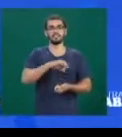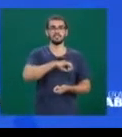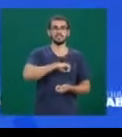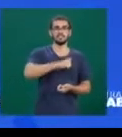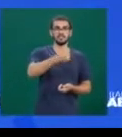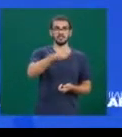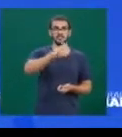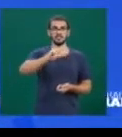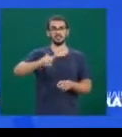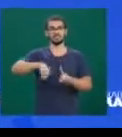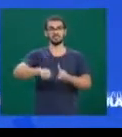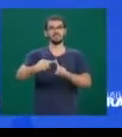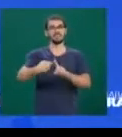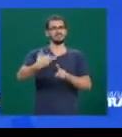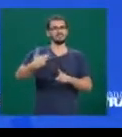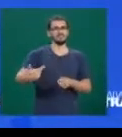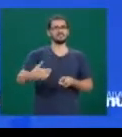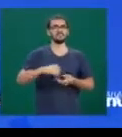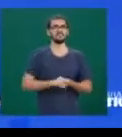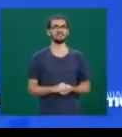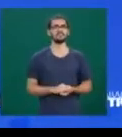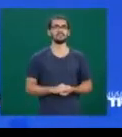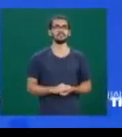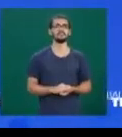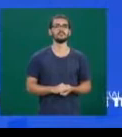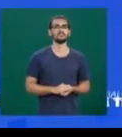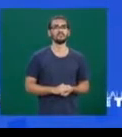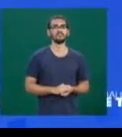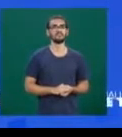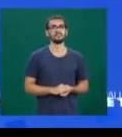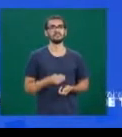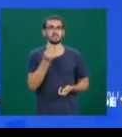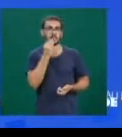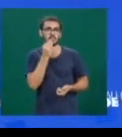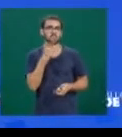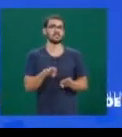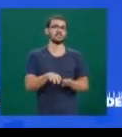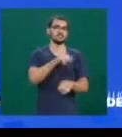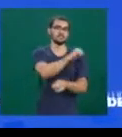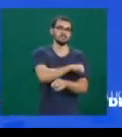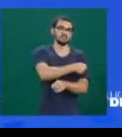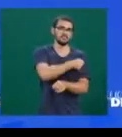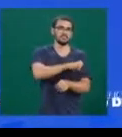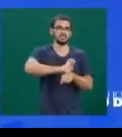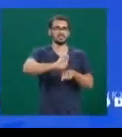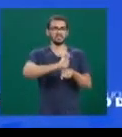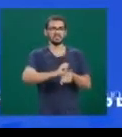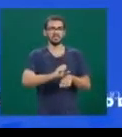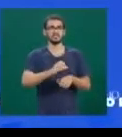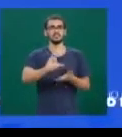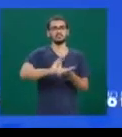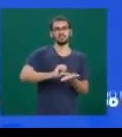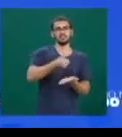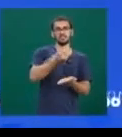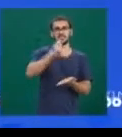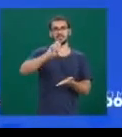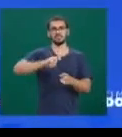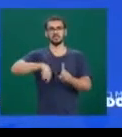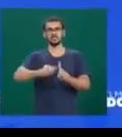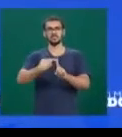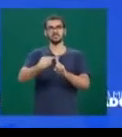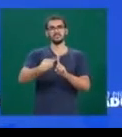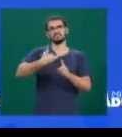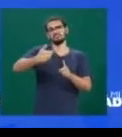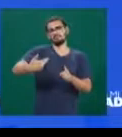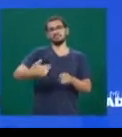benefícios. Oportunidade de estágio em enfermagem. O salário é de R$ 650 mais benefícios, como vale transporte,